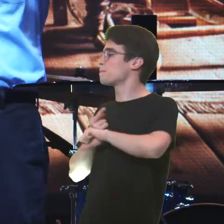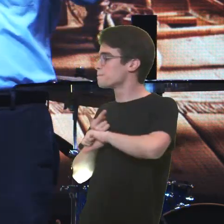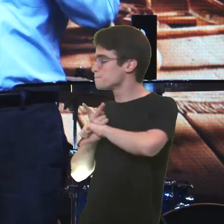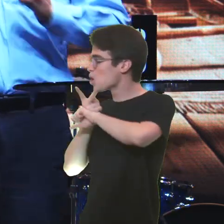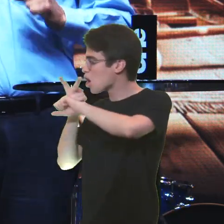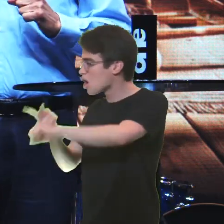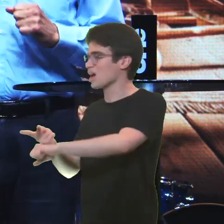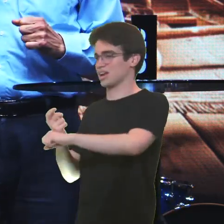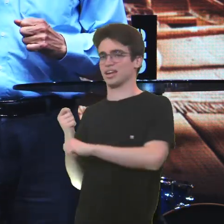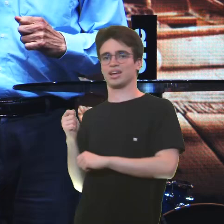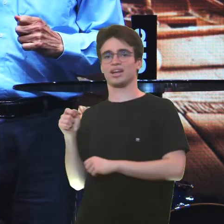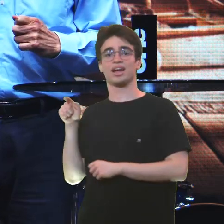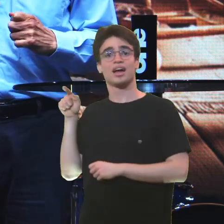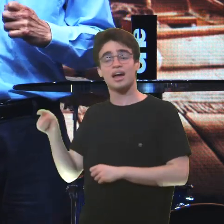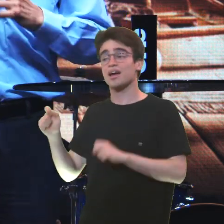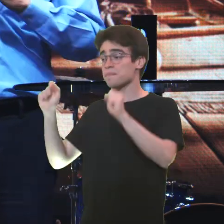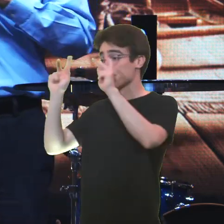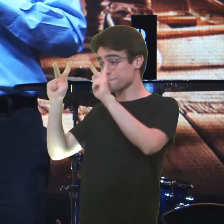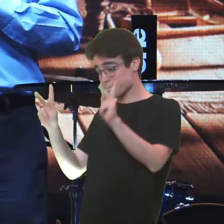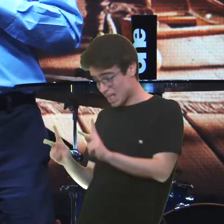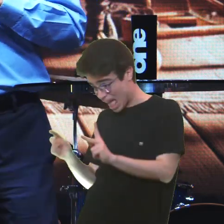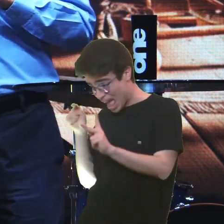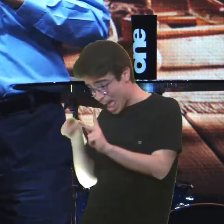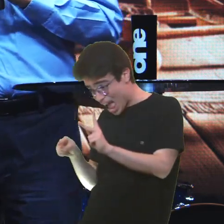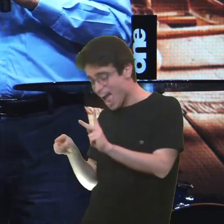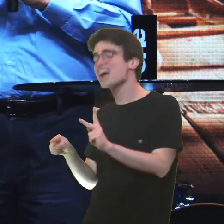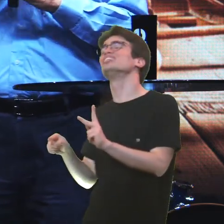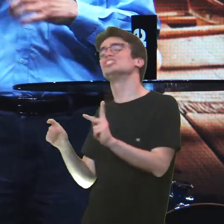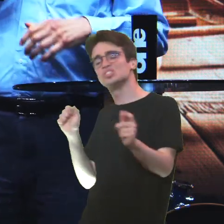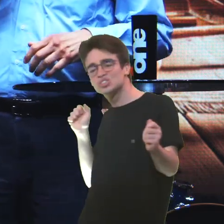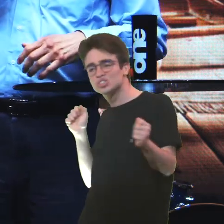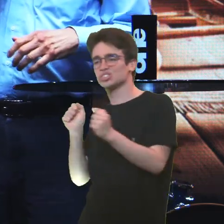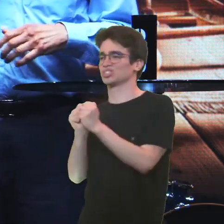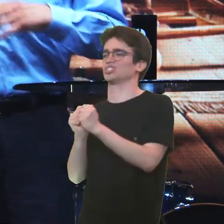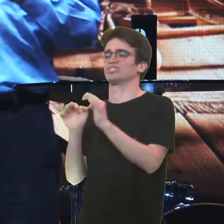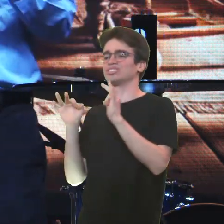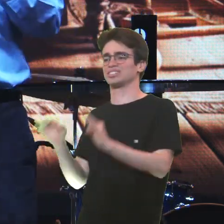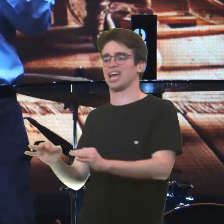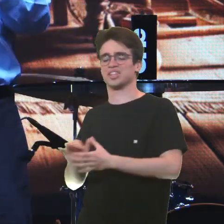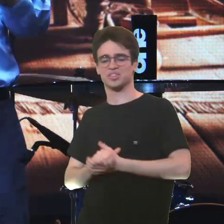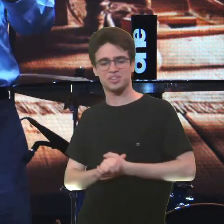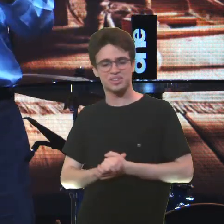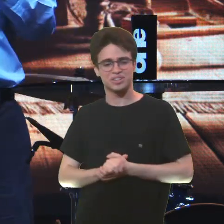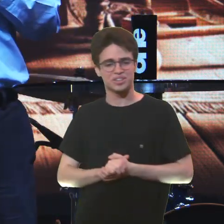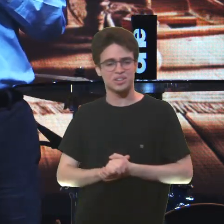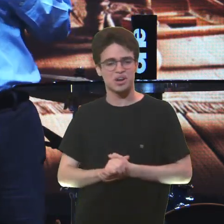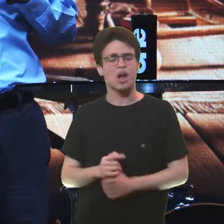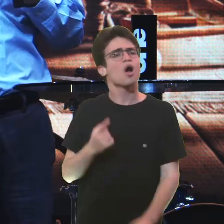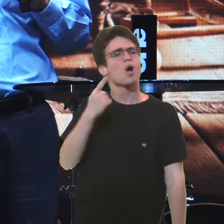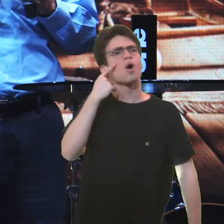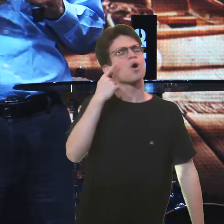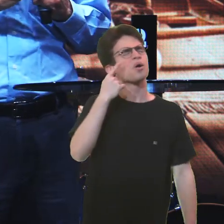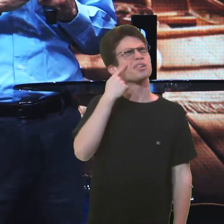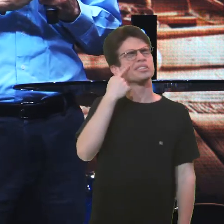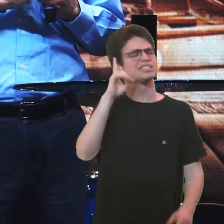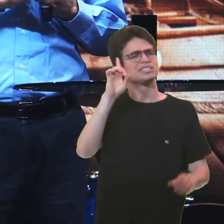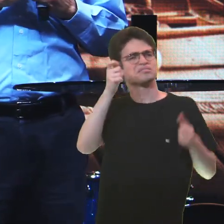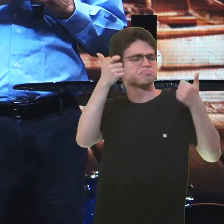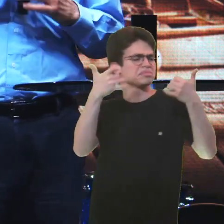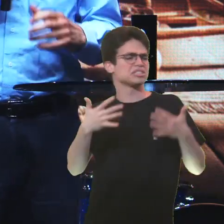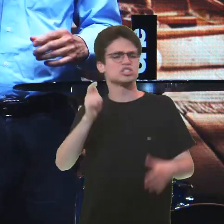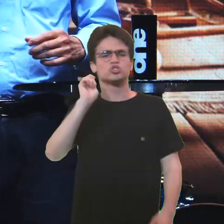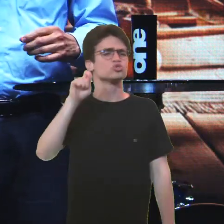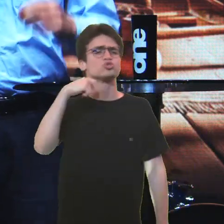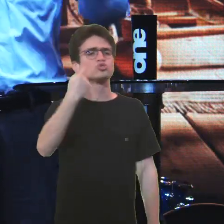a la cual los hice transportar. para onde vos fiz transportar. Versículo 7. Dios está hablando acerca de Jeremías Deus está falando